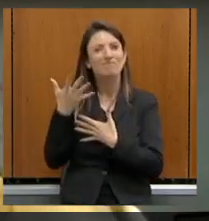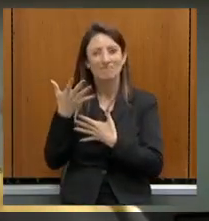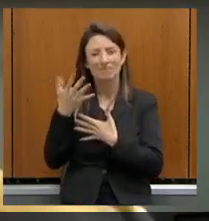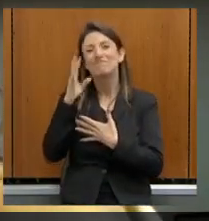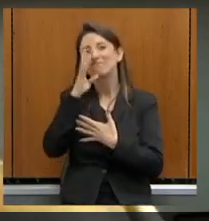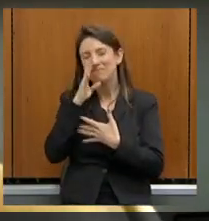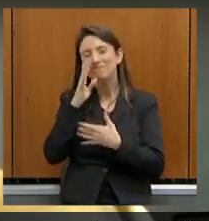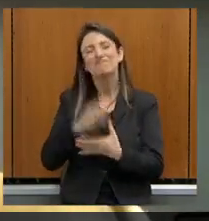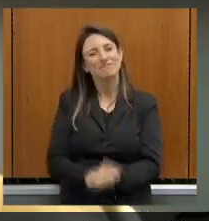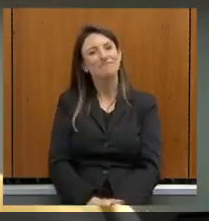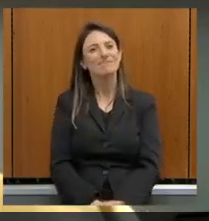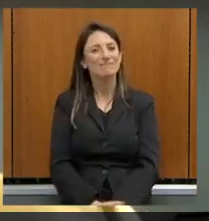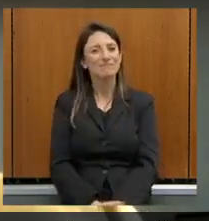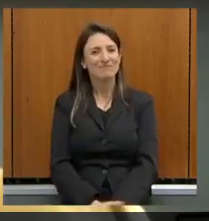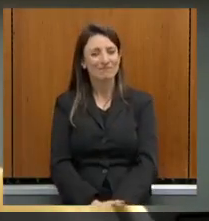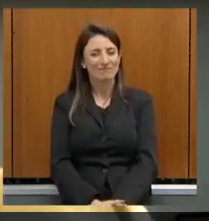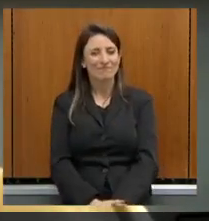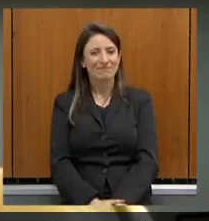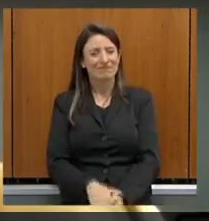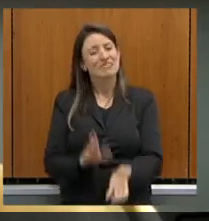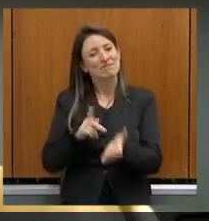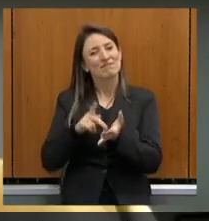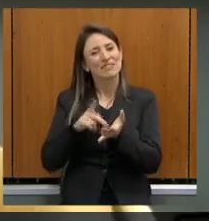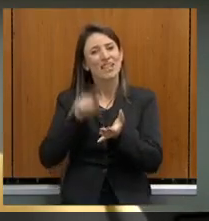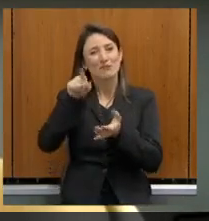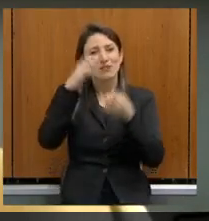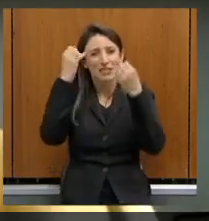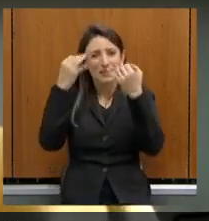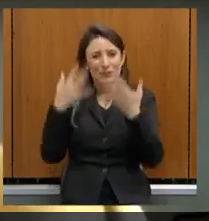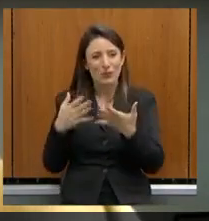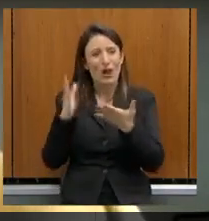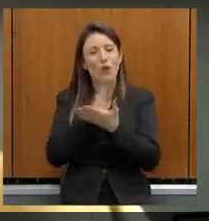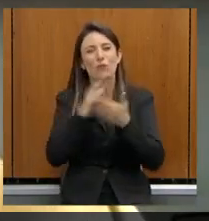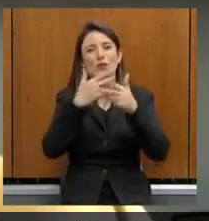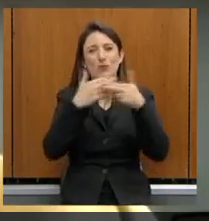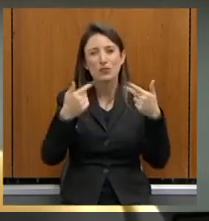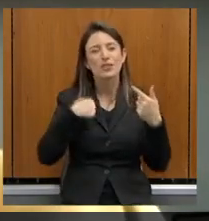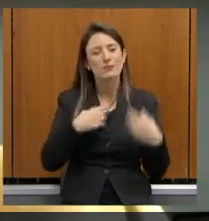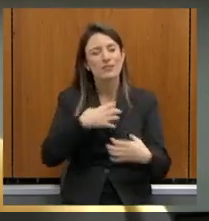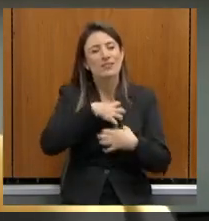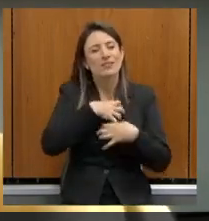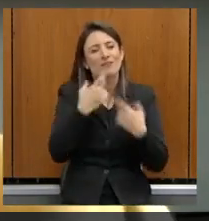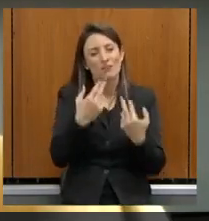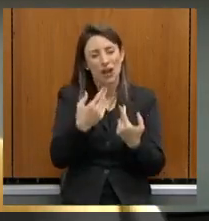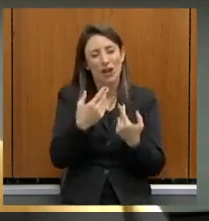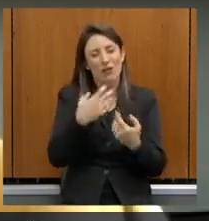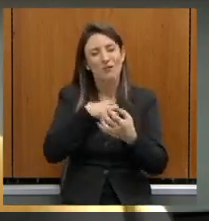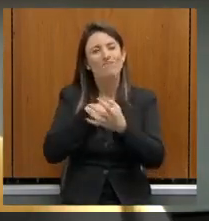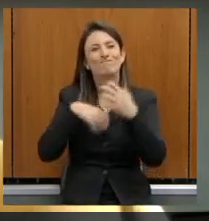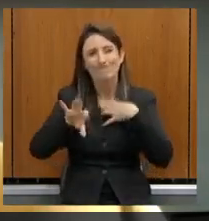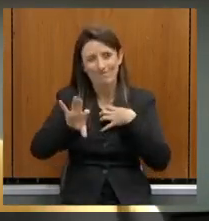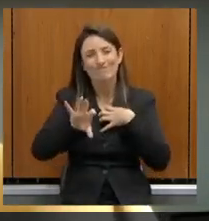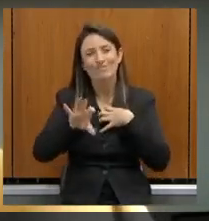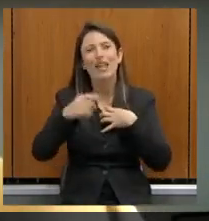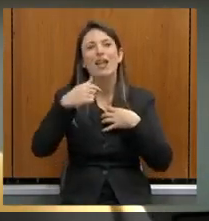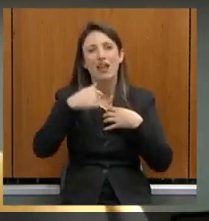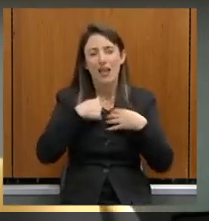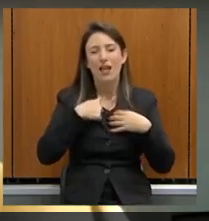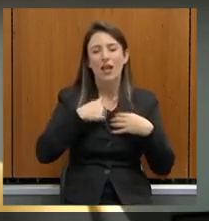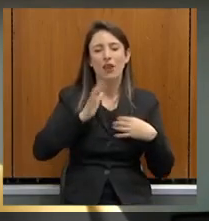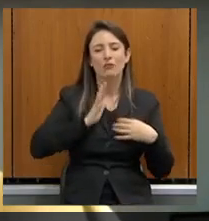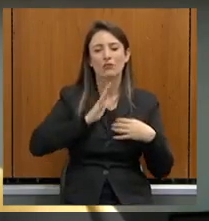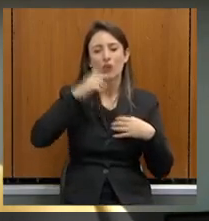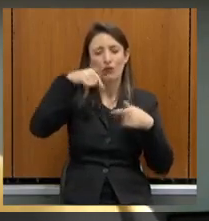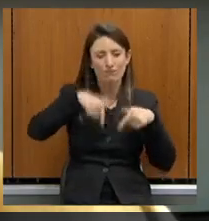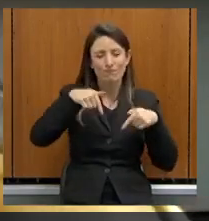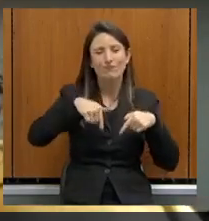De fato, algumas coisas que você colocou é também o que eu sinto. Eu sou do norte de Minas e atuo também no Vale do Jequitonha,